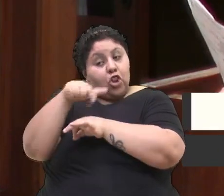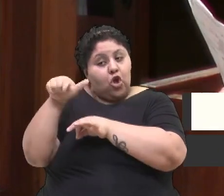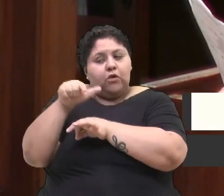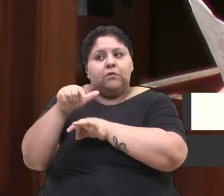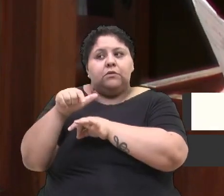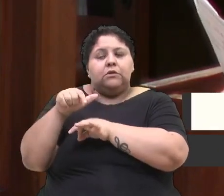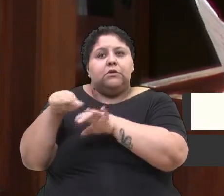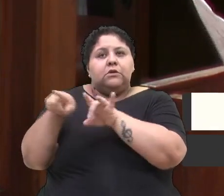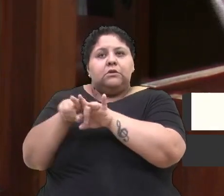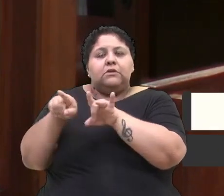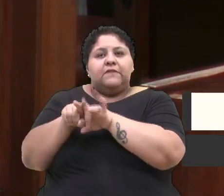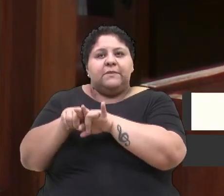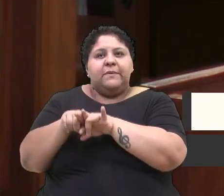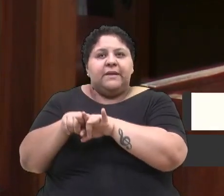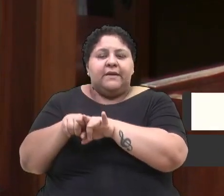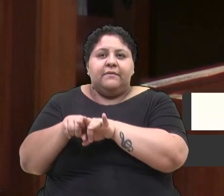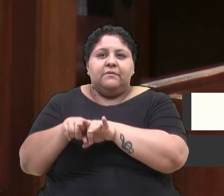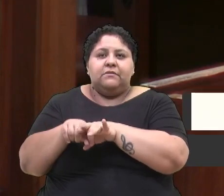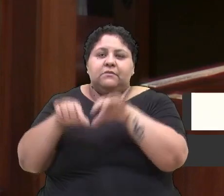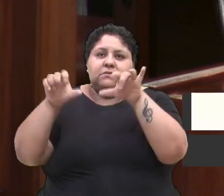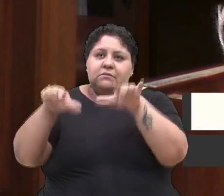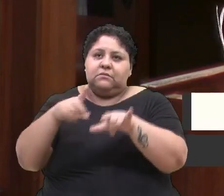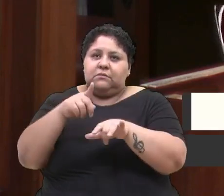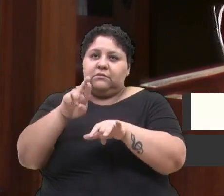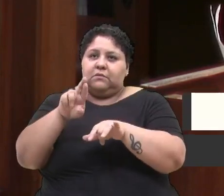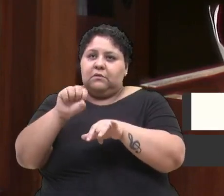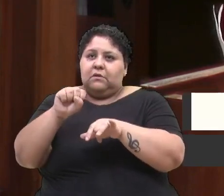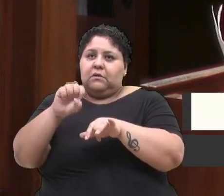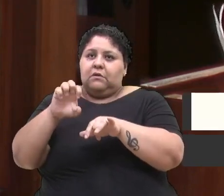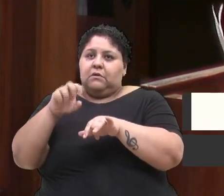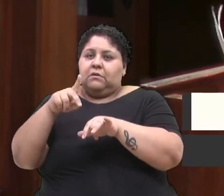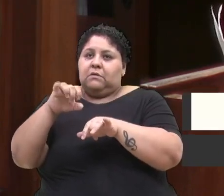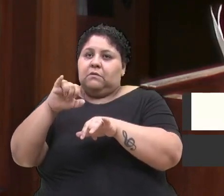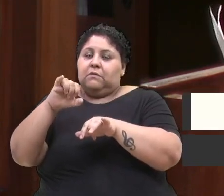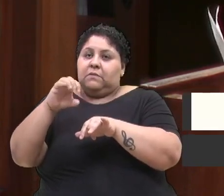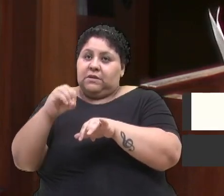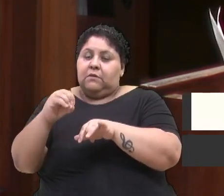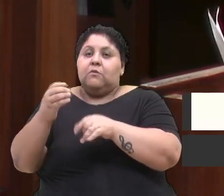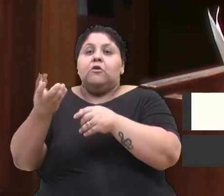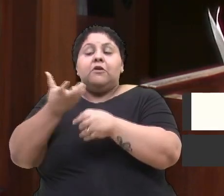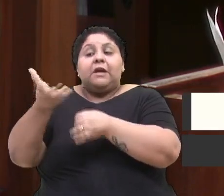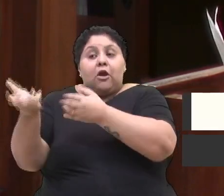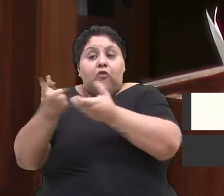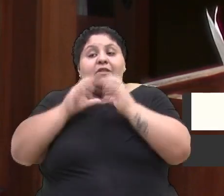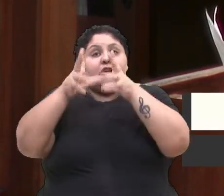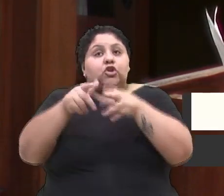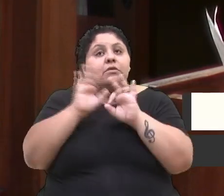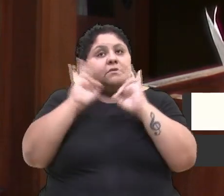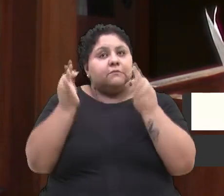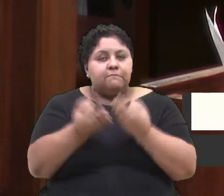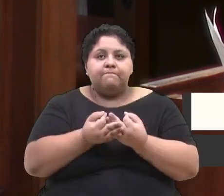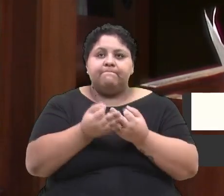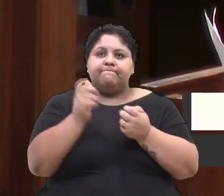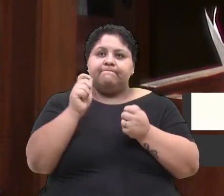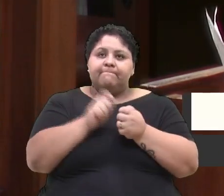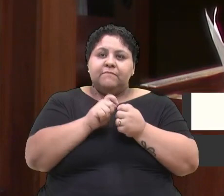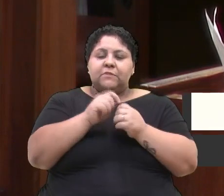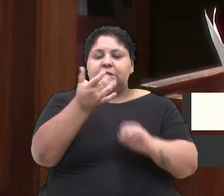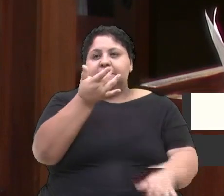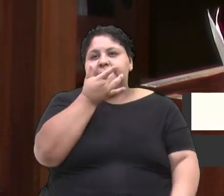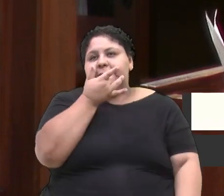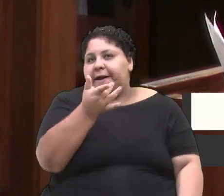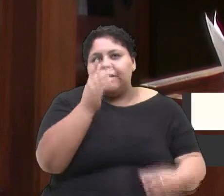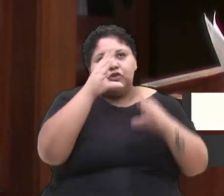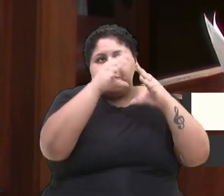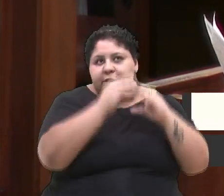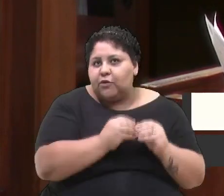esse Encanto de Natal. Então, quero convidar todas as famílias que quiser fazer uma tarde, uma noite